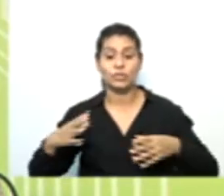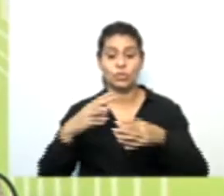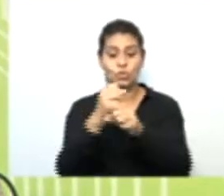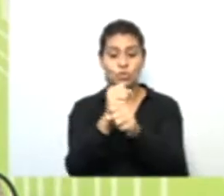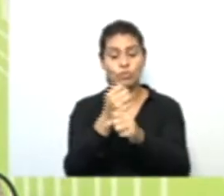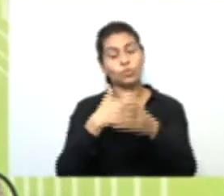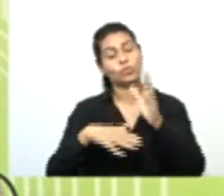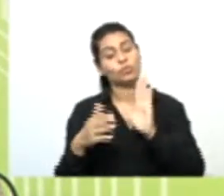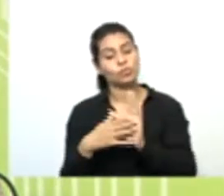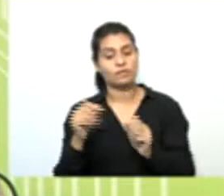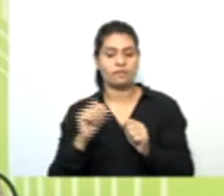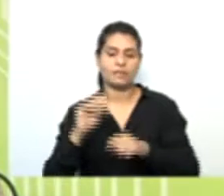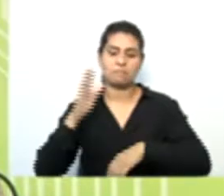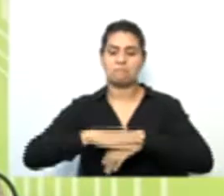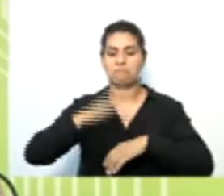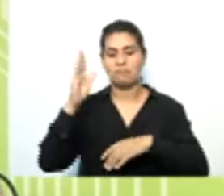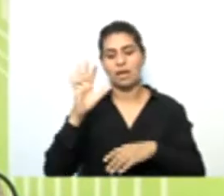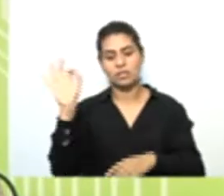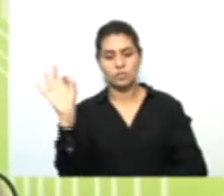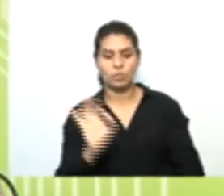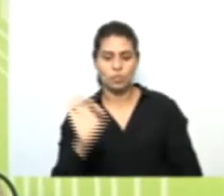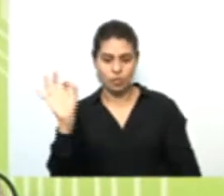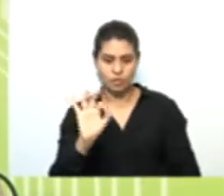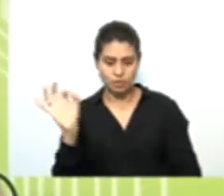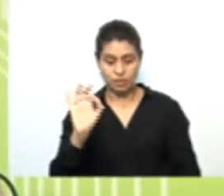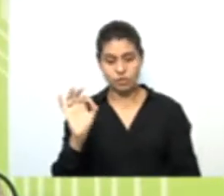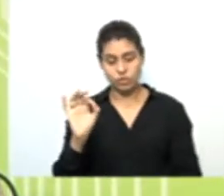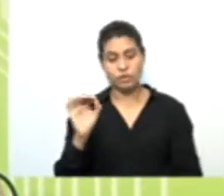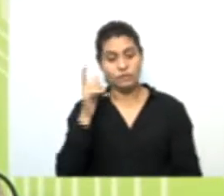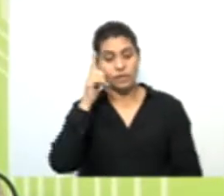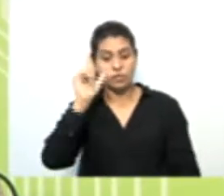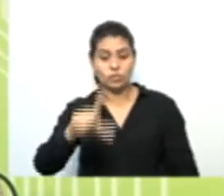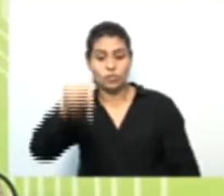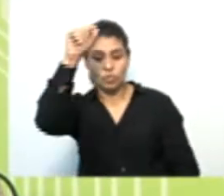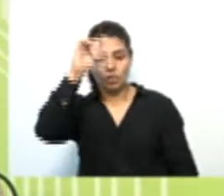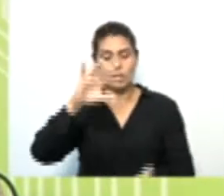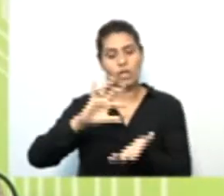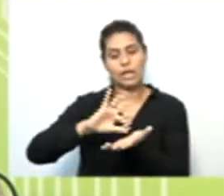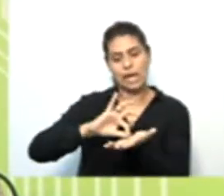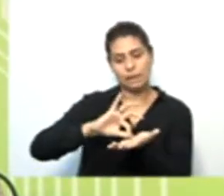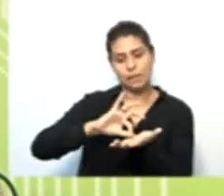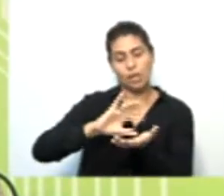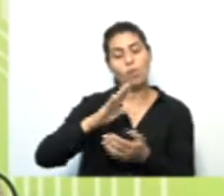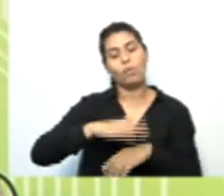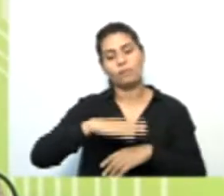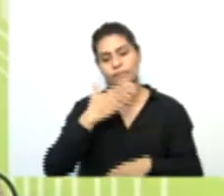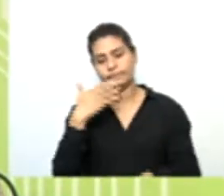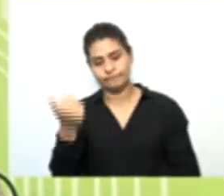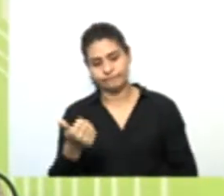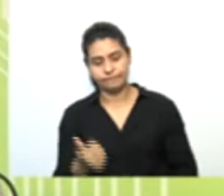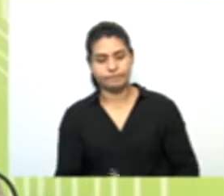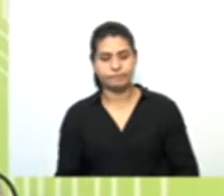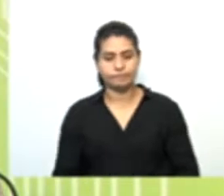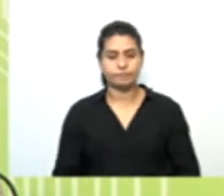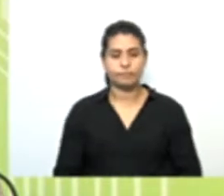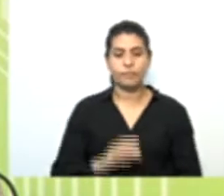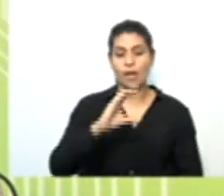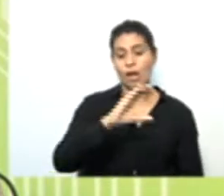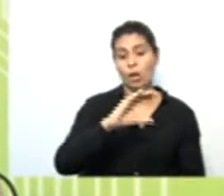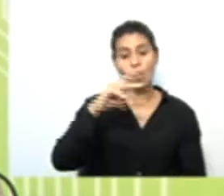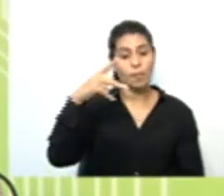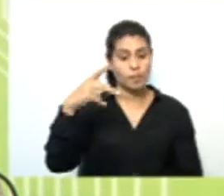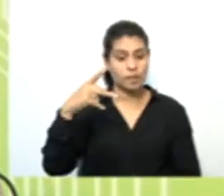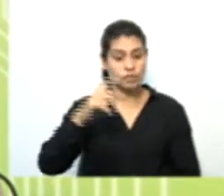quem vai fazer mais porcentagens de capital que vai definir a decisão das empresas capitalistas. A cooperativa segue